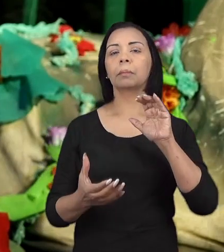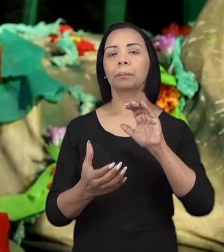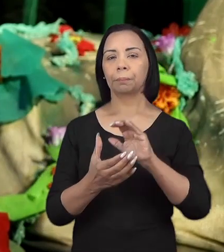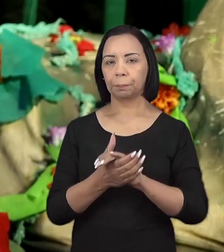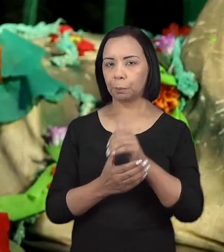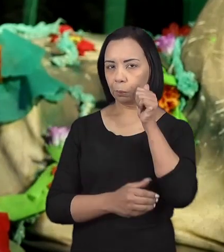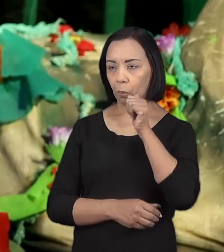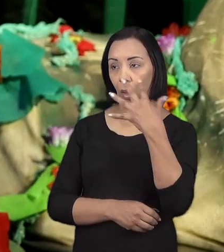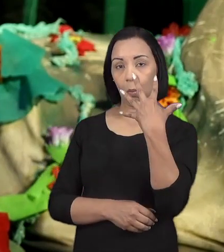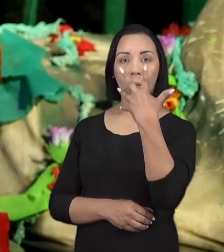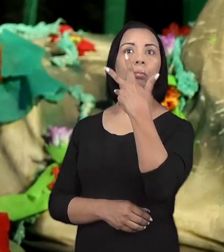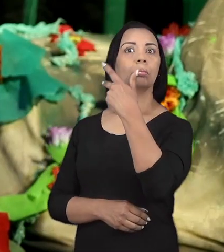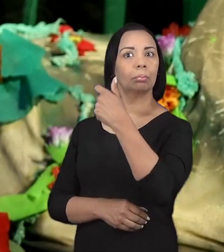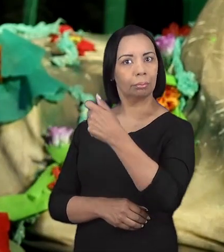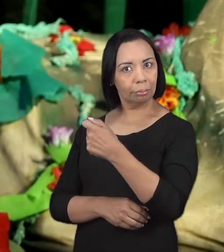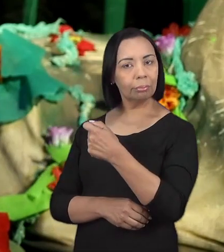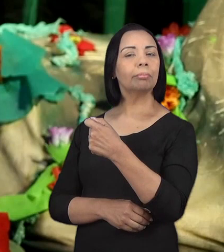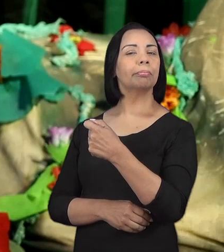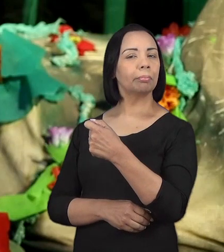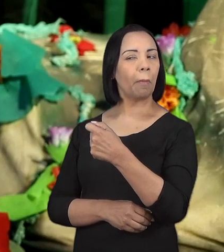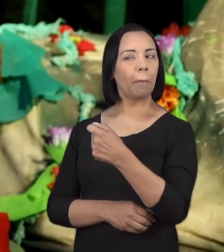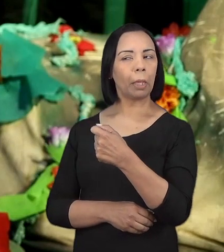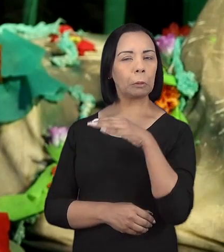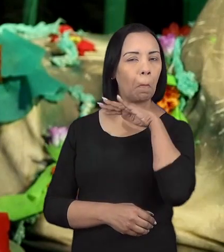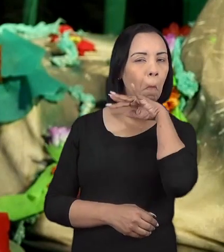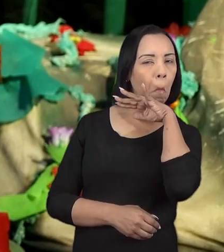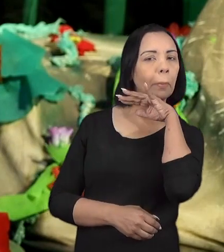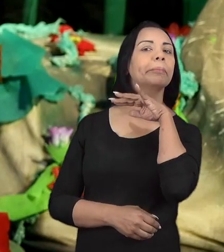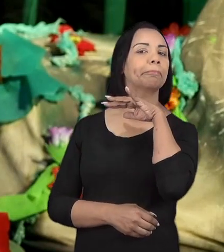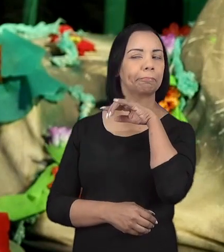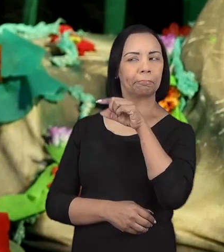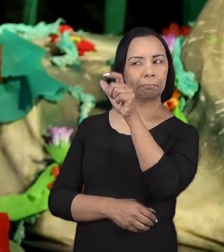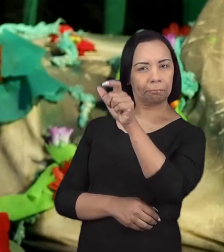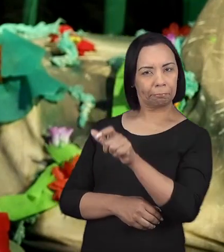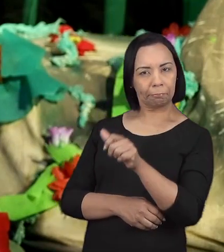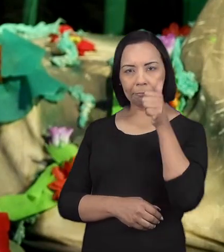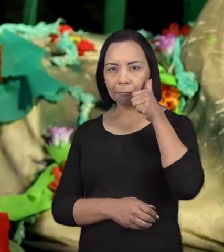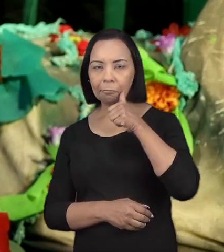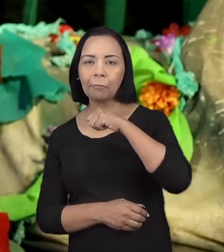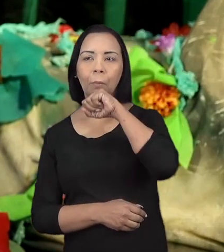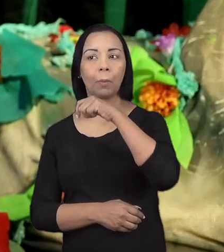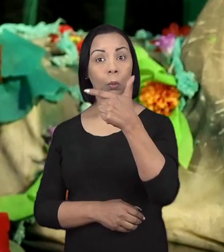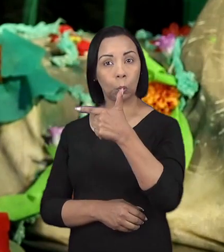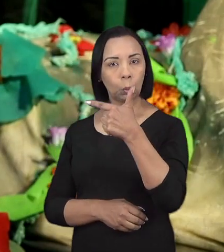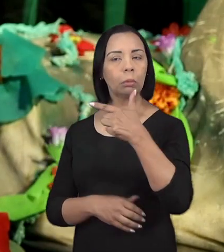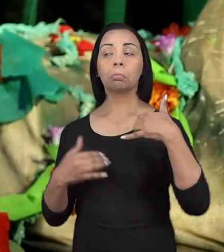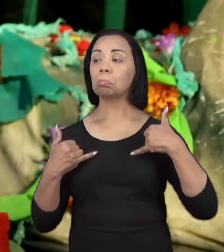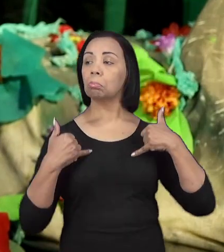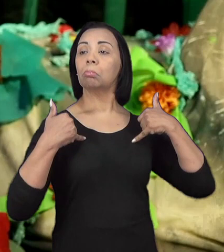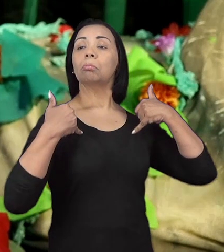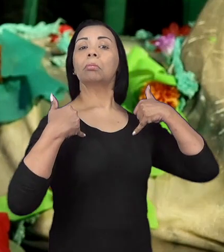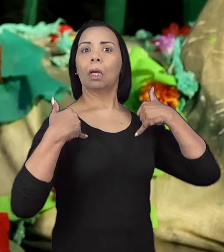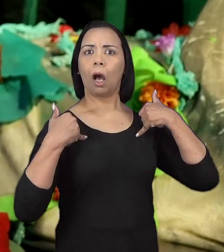casou com uma mulher muito bonita, mas muito cruel. A madrasta da princesa era muito